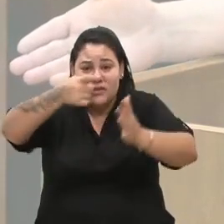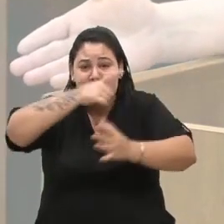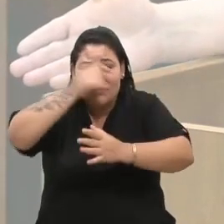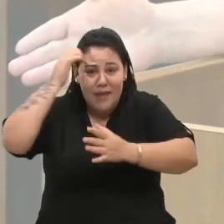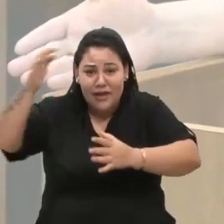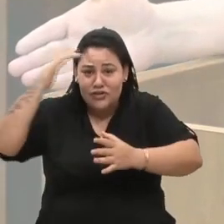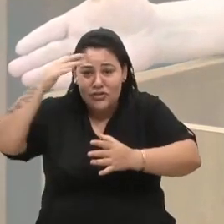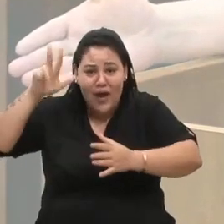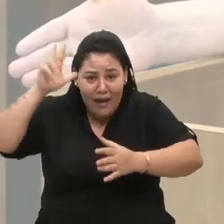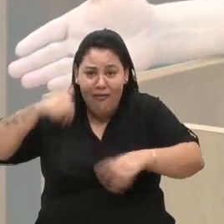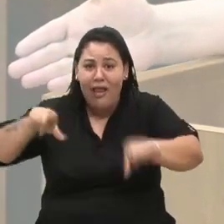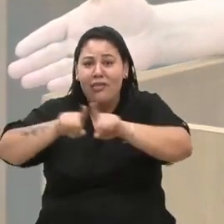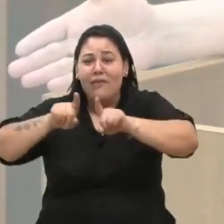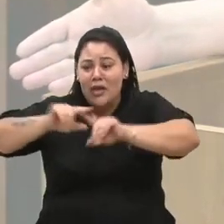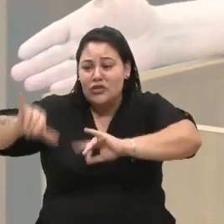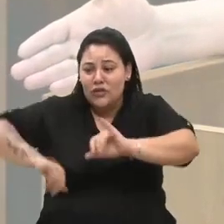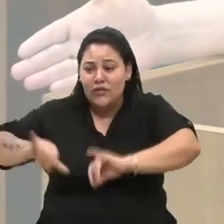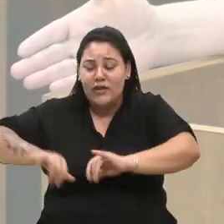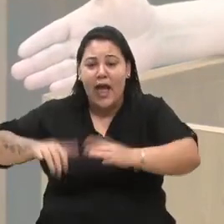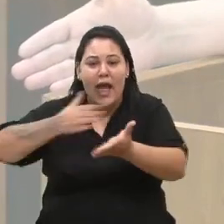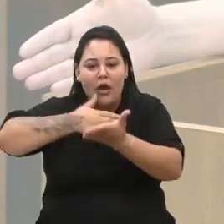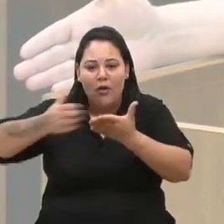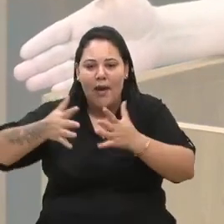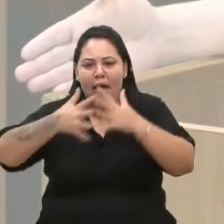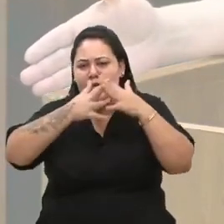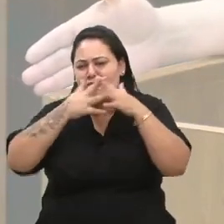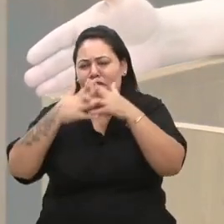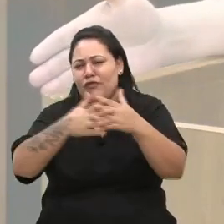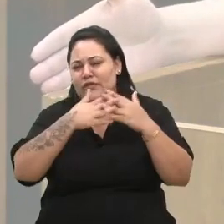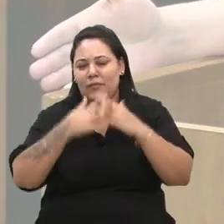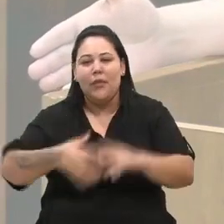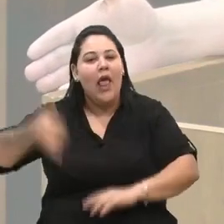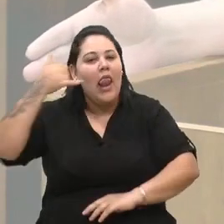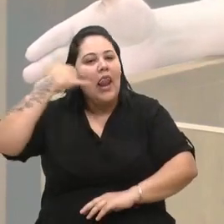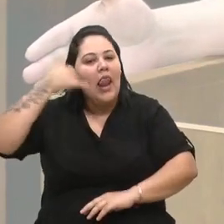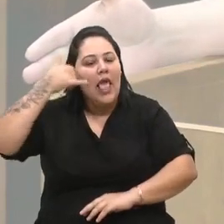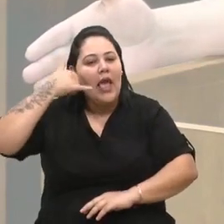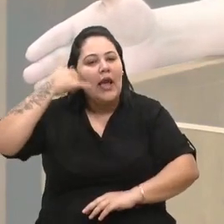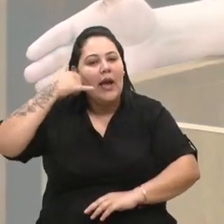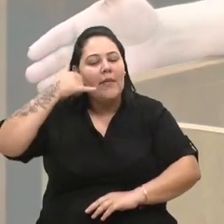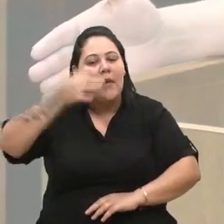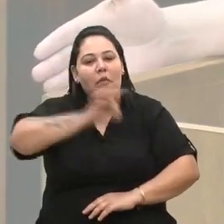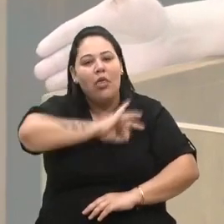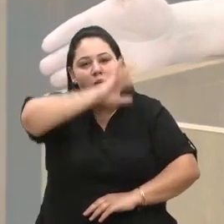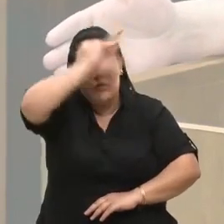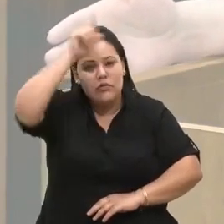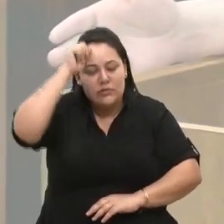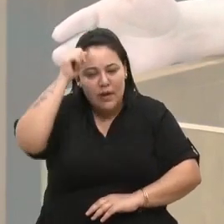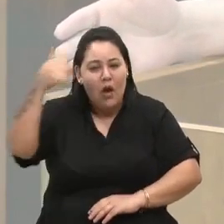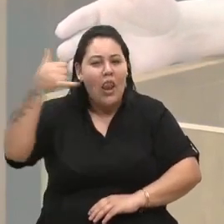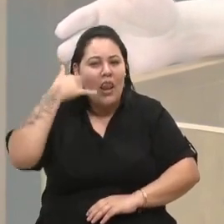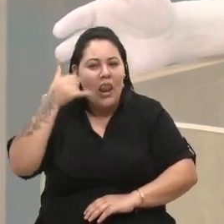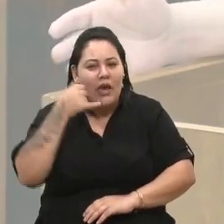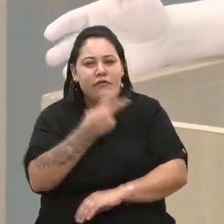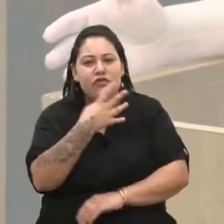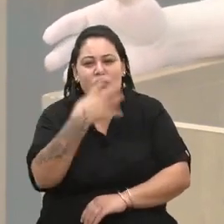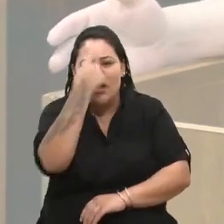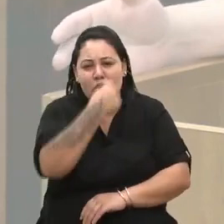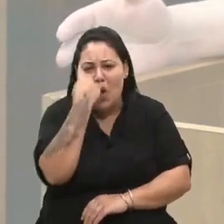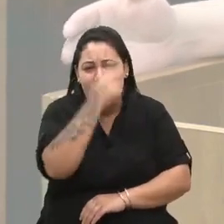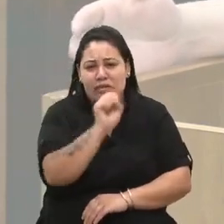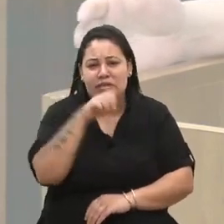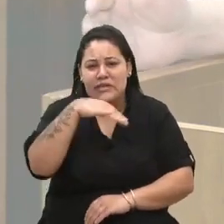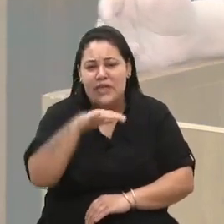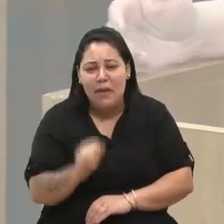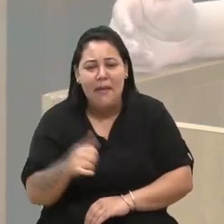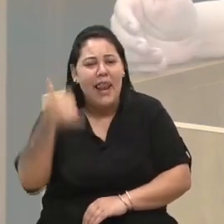Aí começa aquela confusão. Liga para a guarda municipal, não atende, liga para o 24 horas da SEMA, ninguém tá, liga